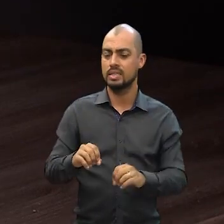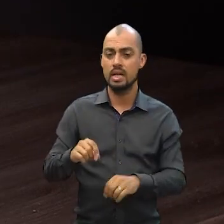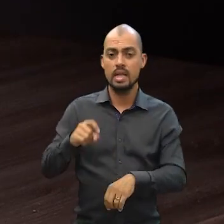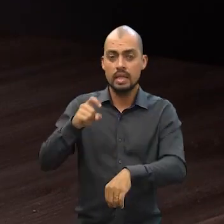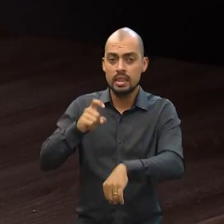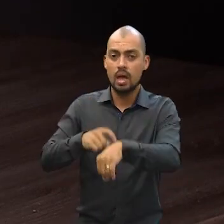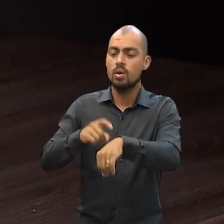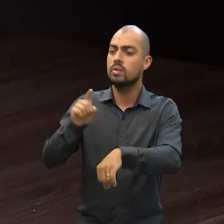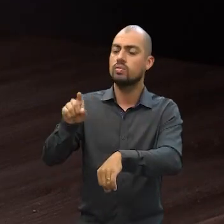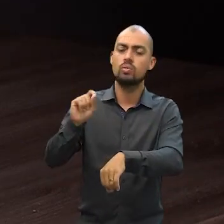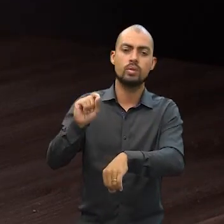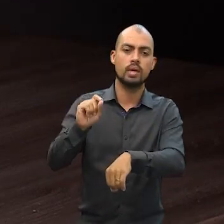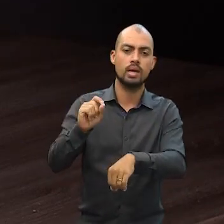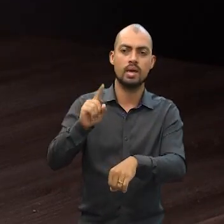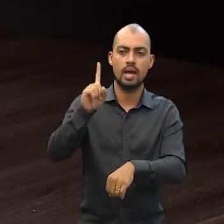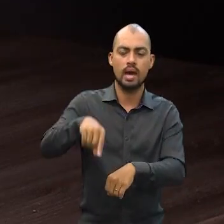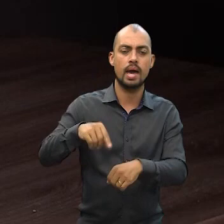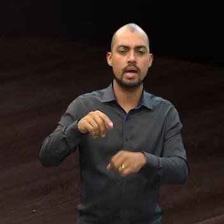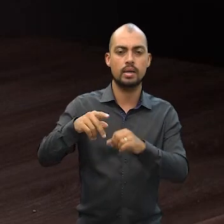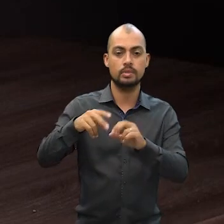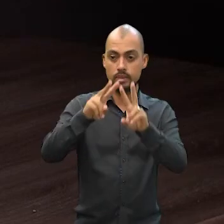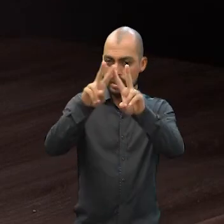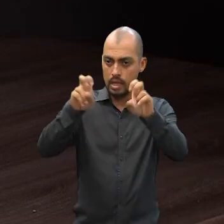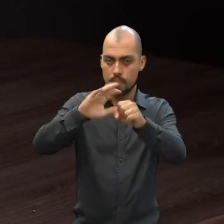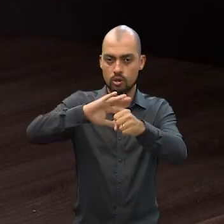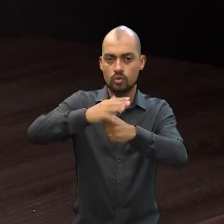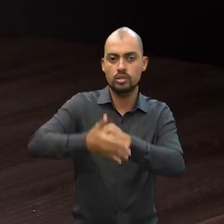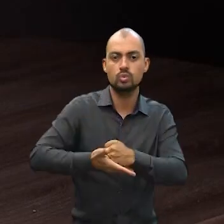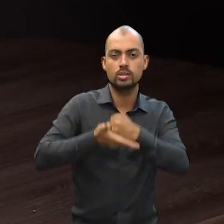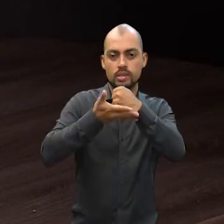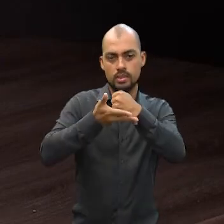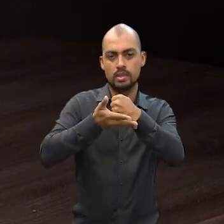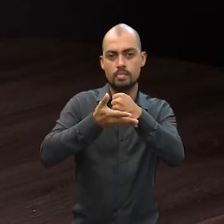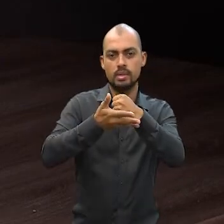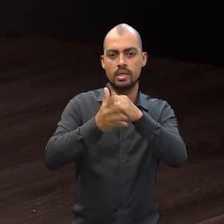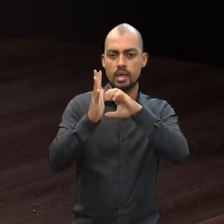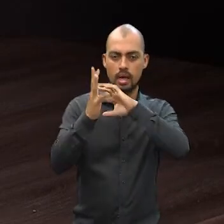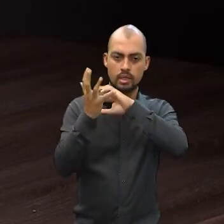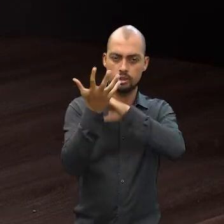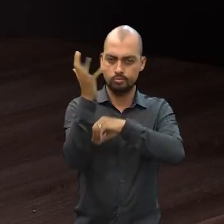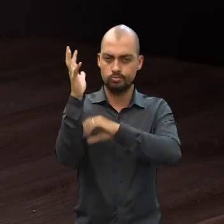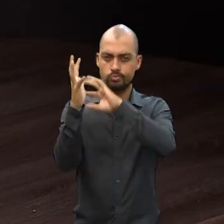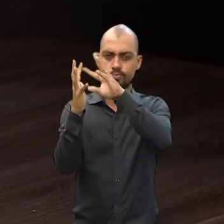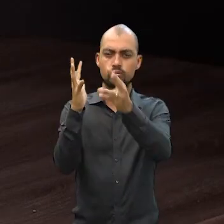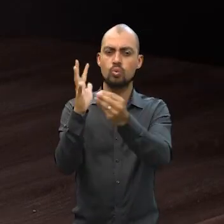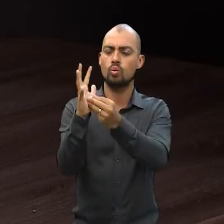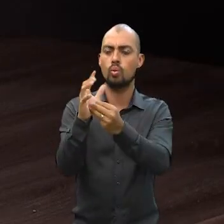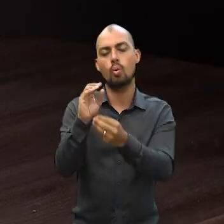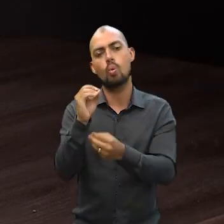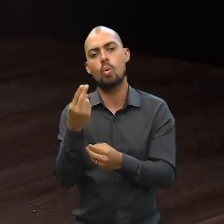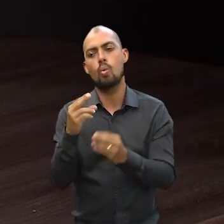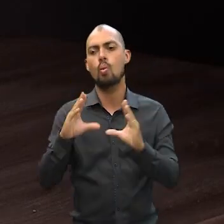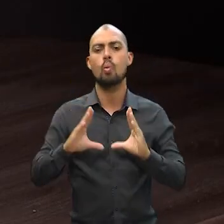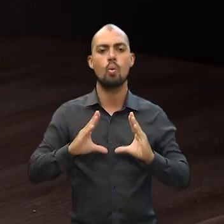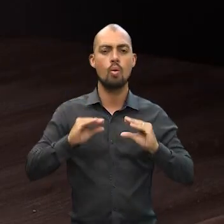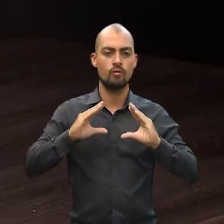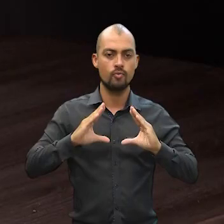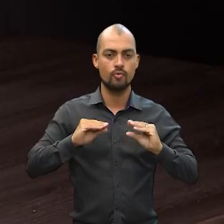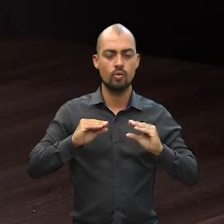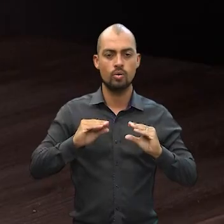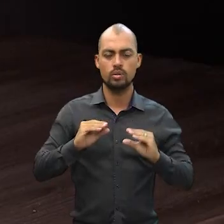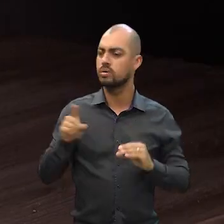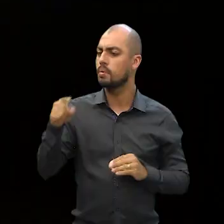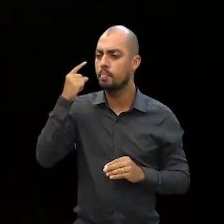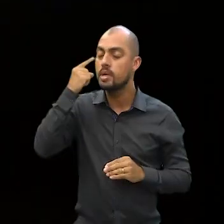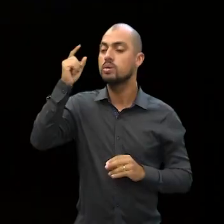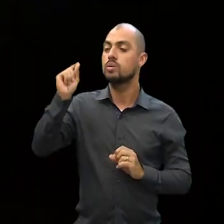a questão da sustentabilidade? Foi o conforto? O que vocês pensaram de início e que agora tem